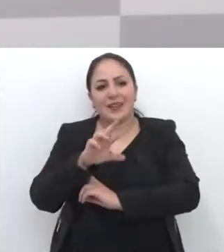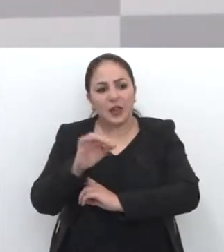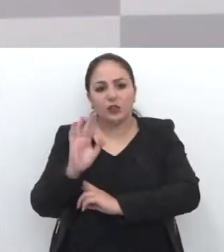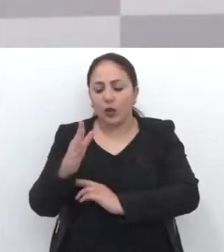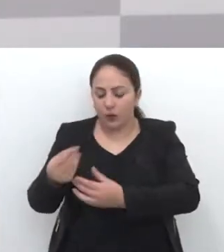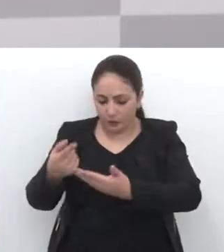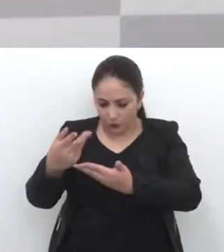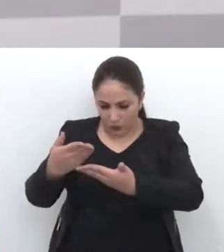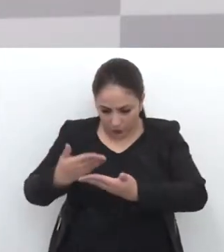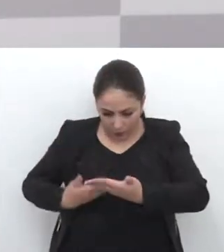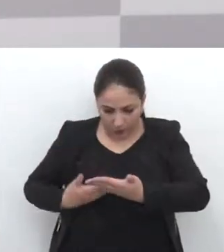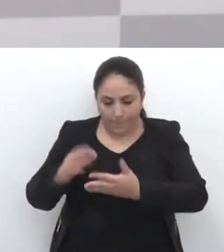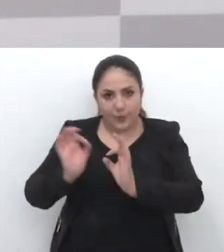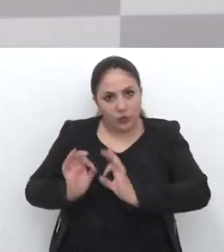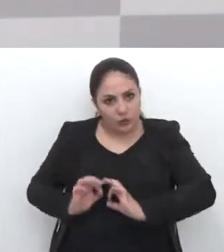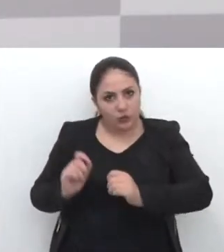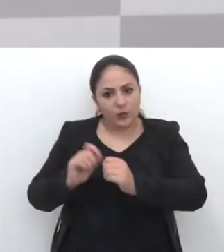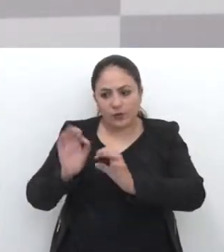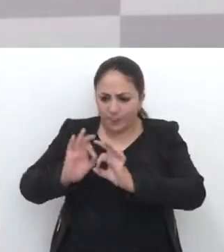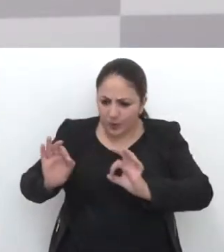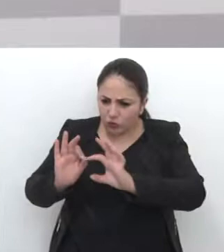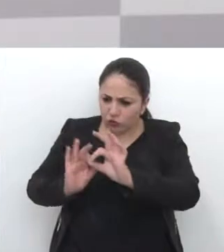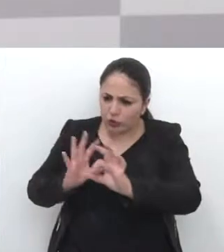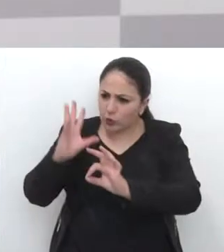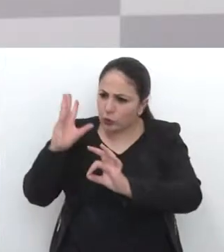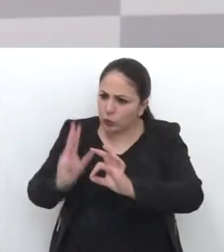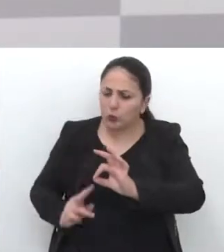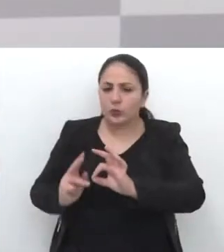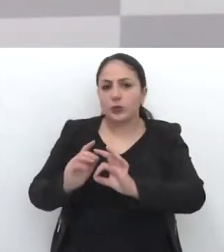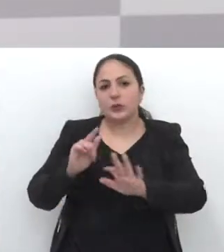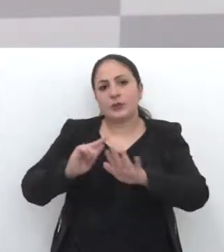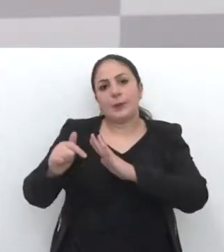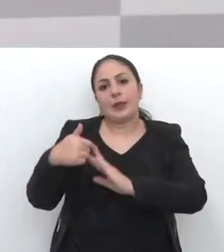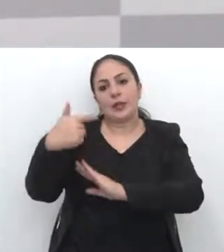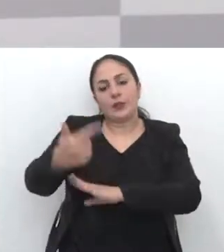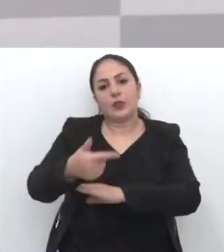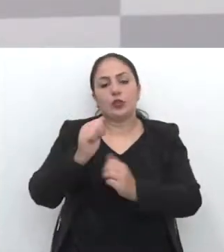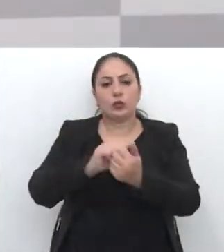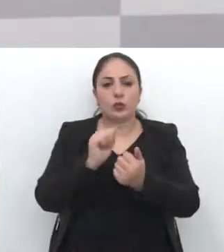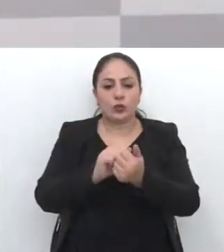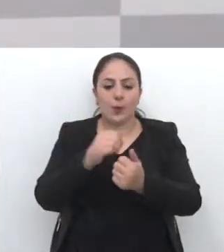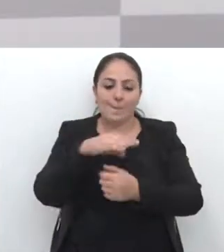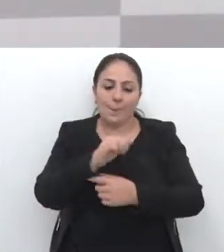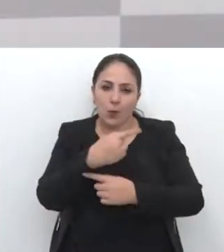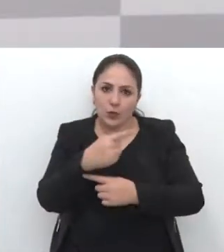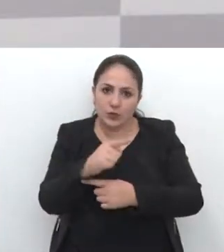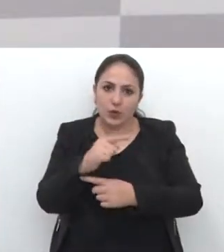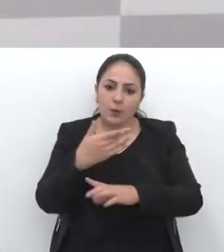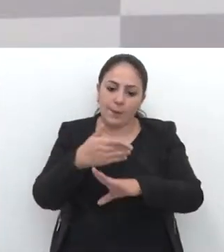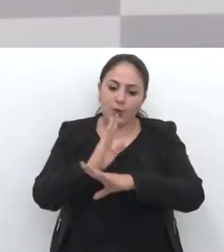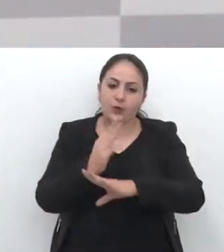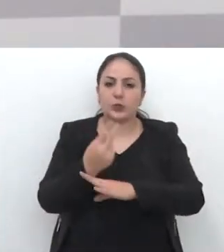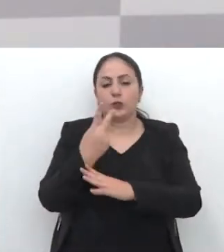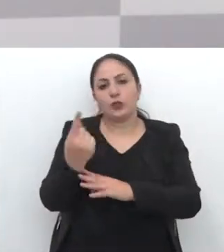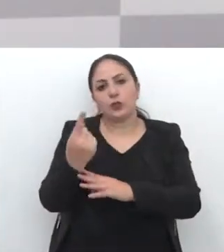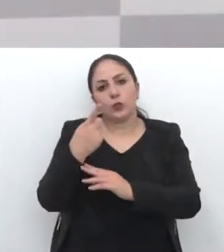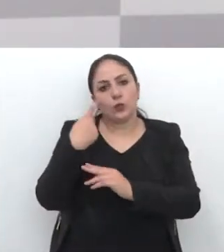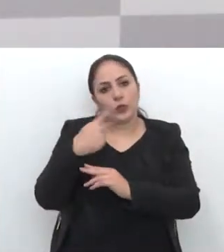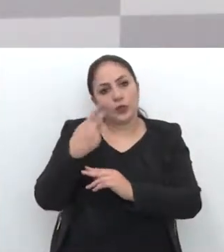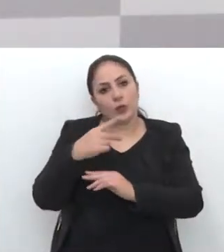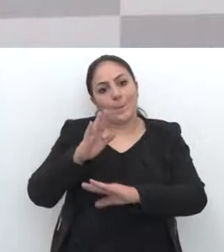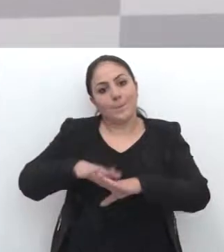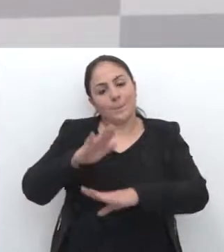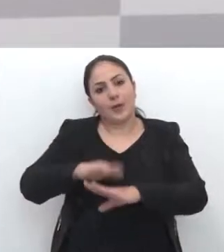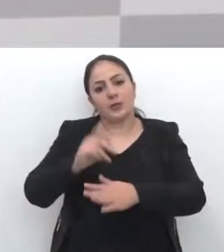no DAIR, já pegou o projeto, já está fazendo as medidas. E até a semana que vem, junto com a moção aprovada dos